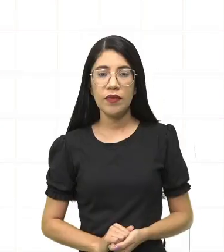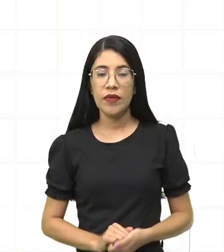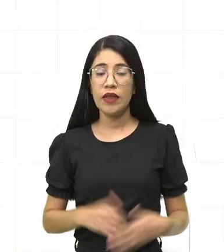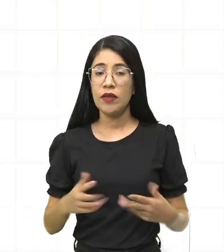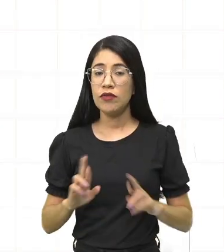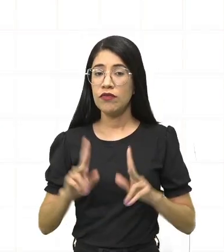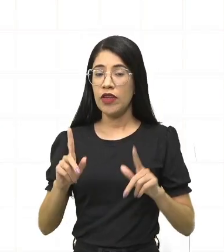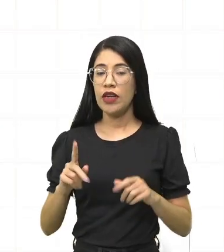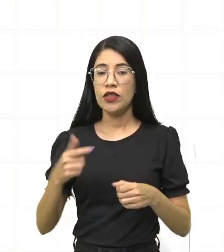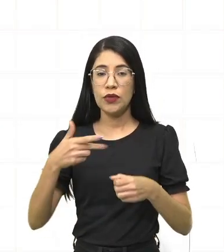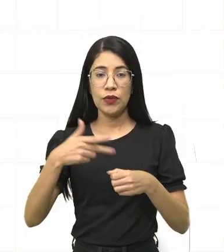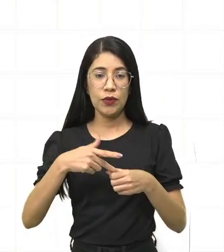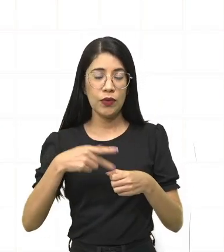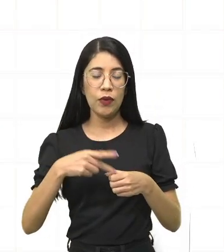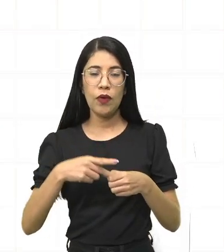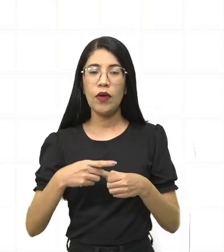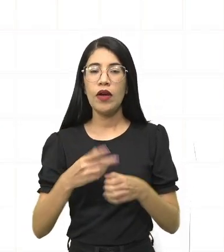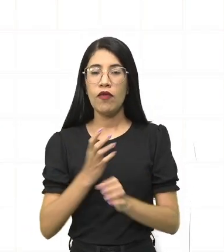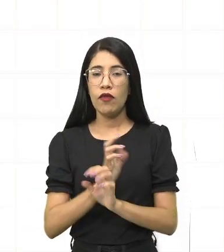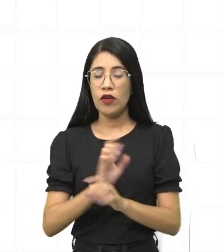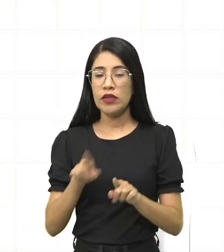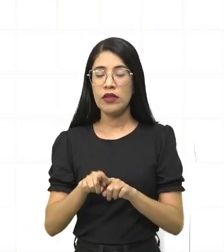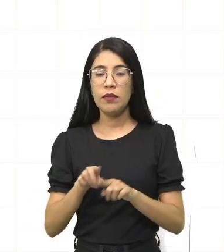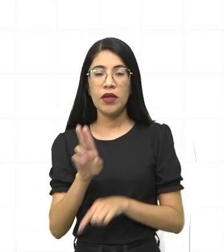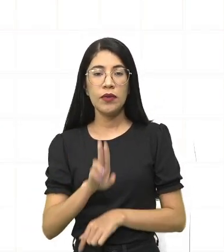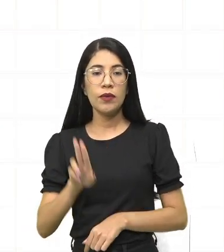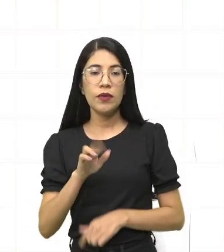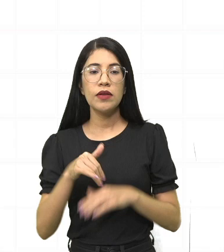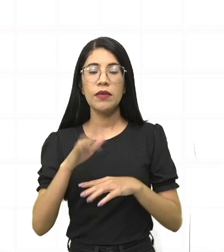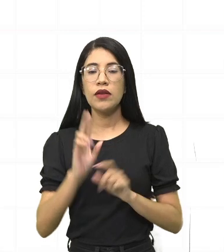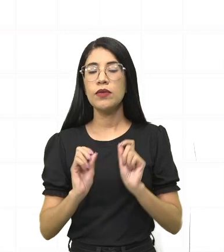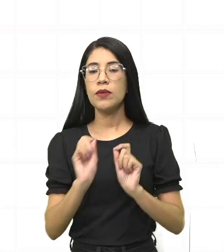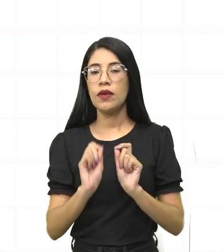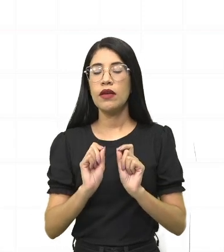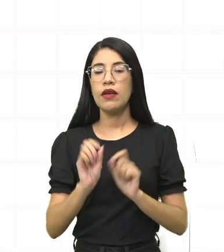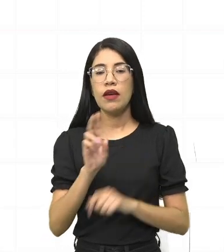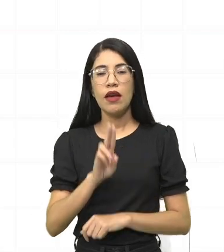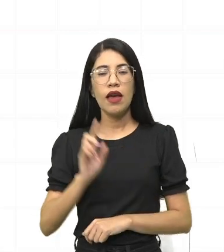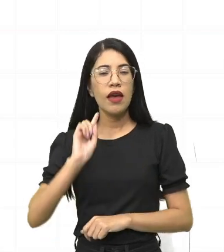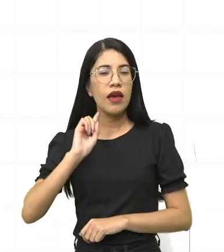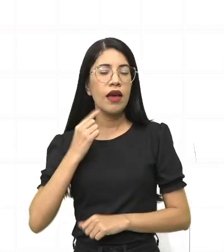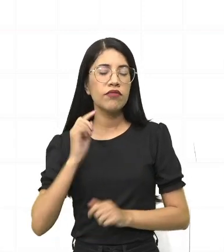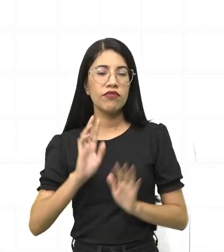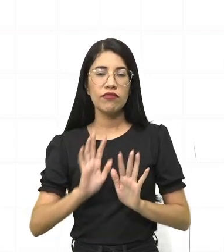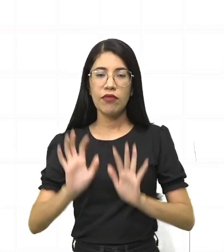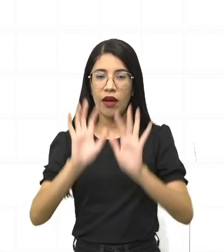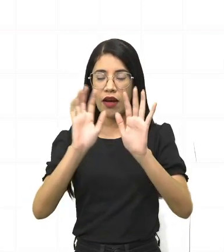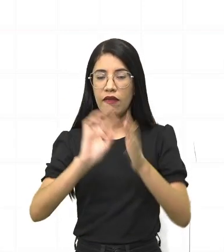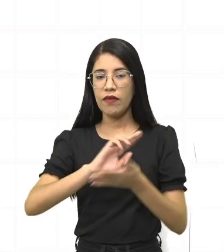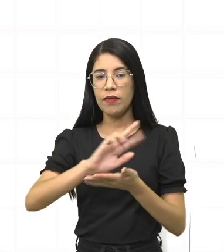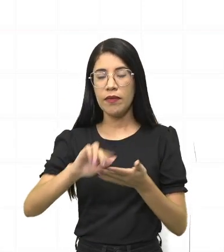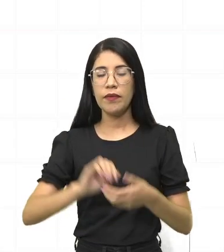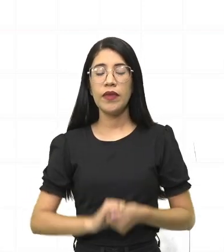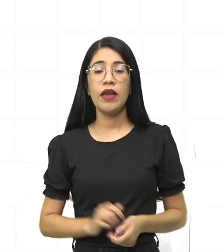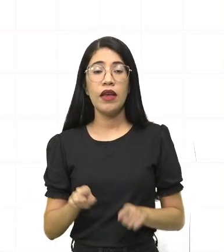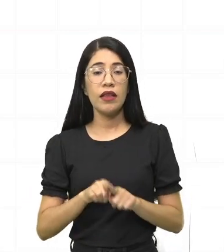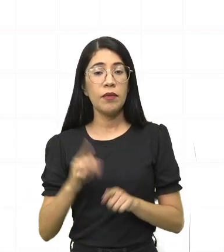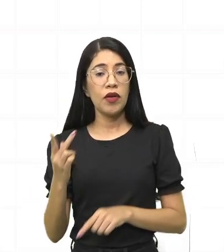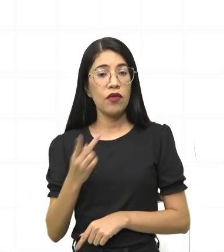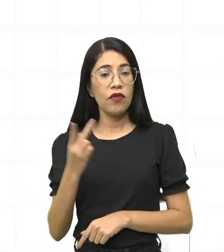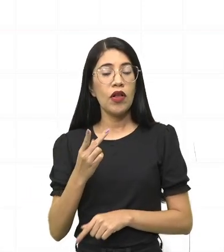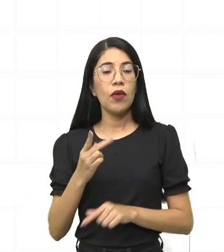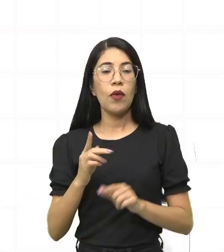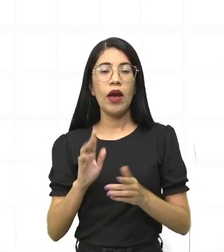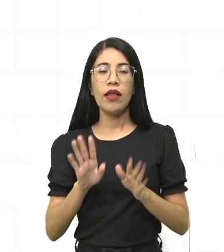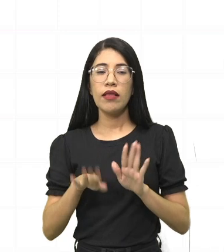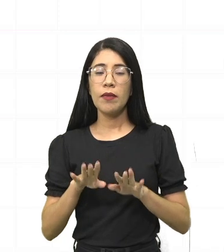dos combustíveis fósseis, né, que vai aí utilizar muito esses gases poluentes. O custo da energia ele tem